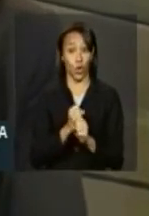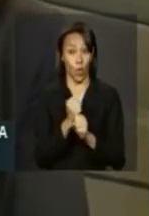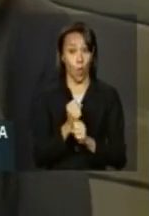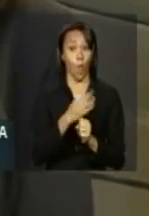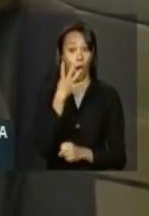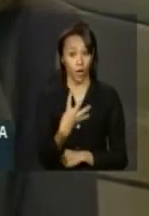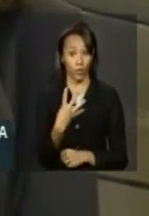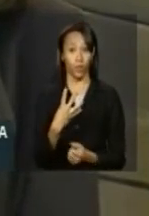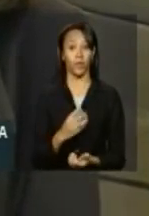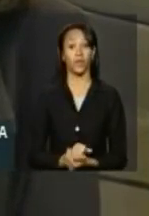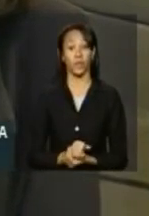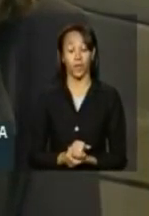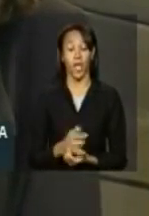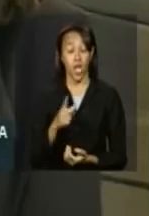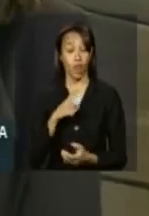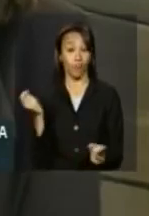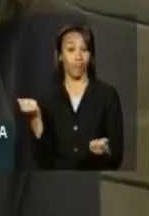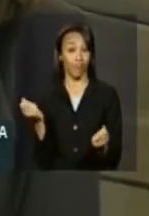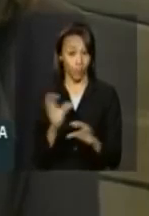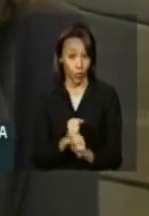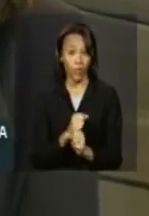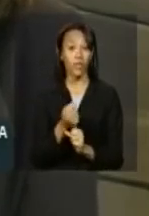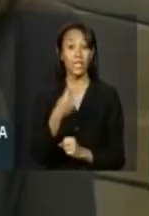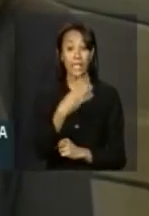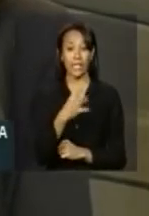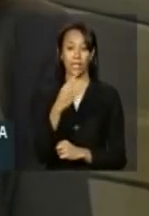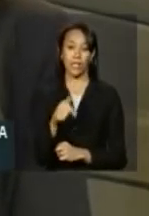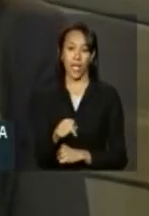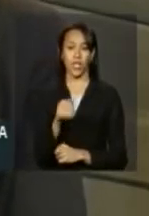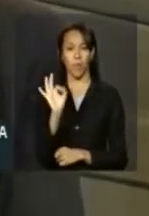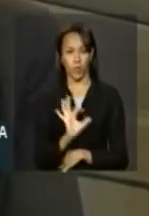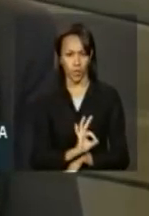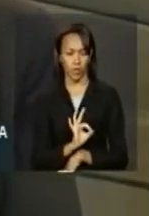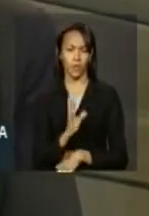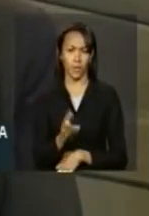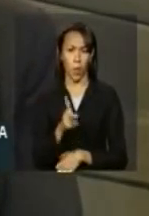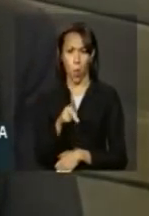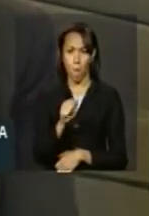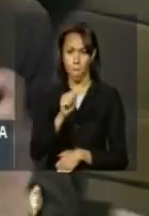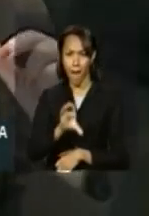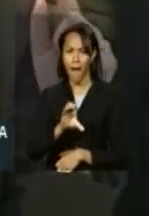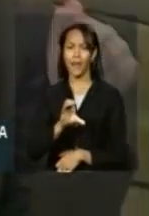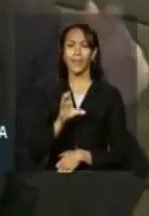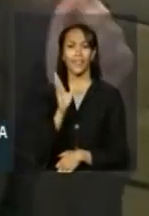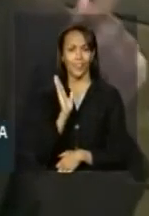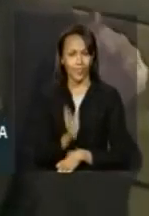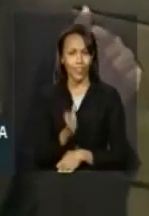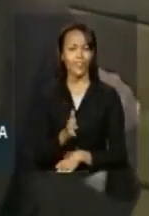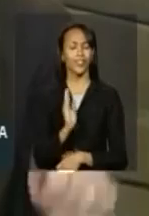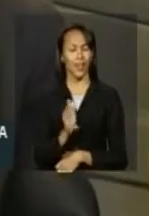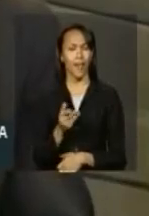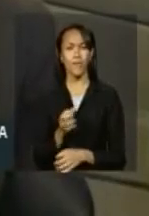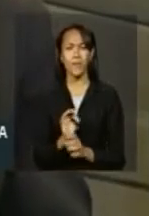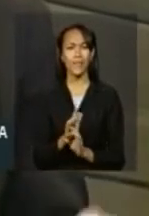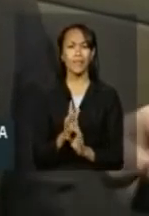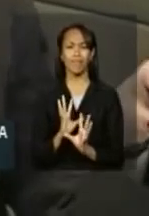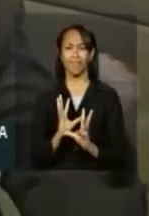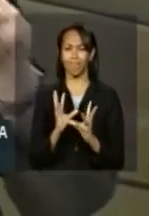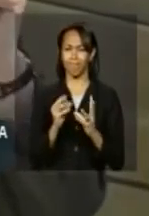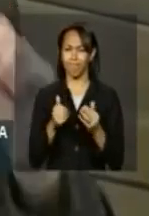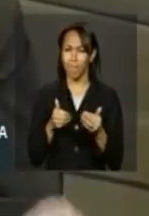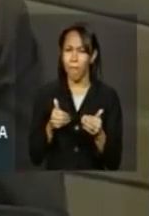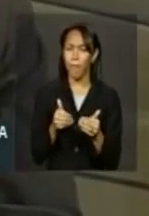fizesse 18 por 48, eu teria 37%. Ou seja, o PAC está muito próximo do que seria uma simplificação,